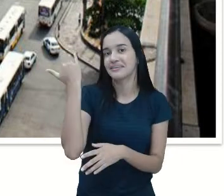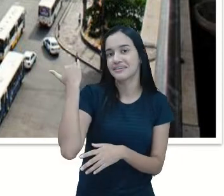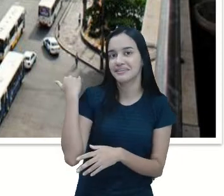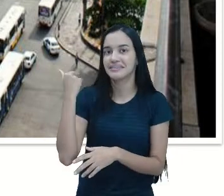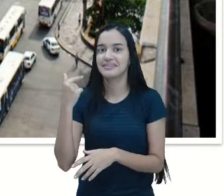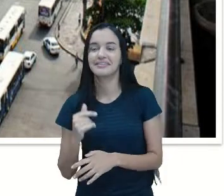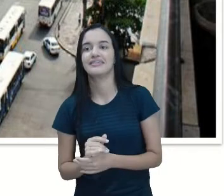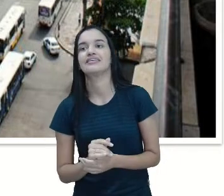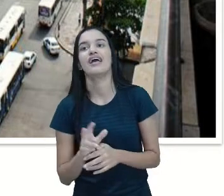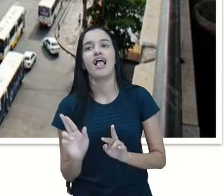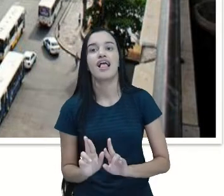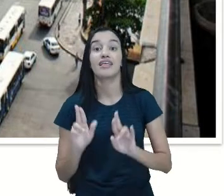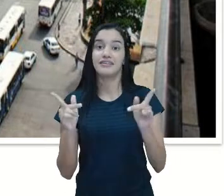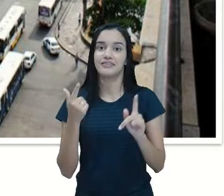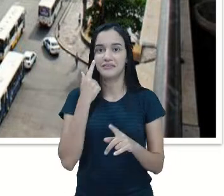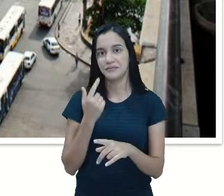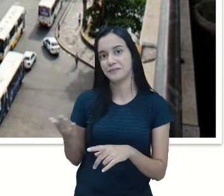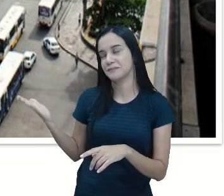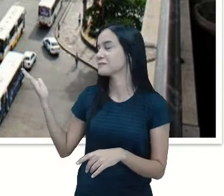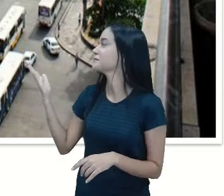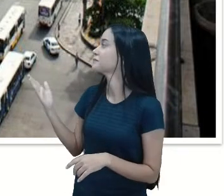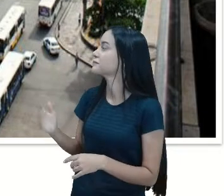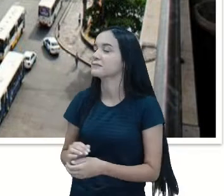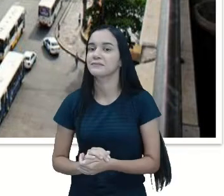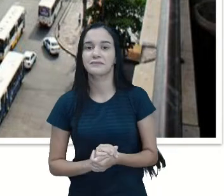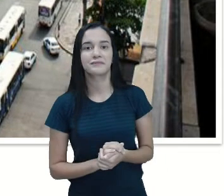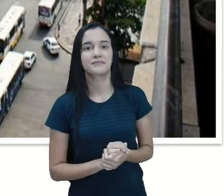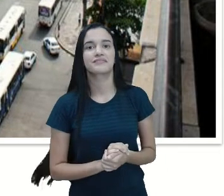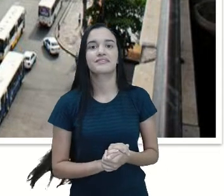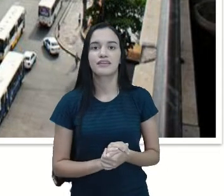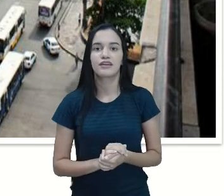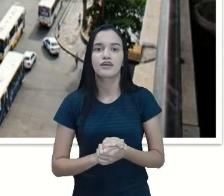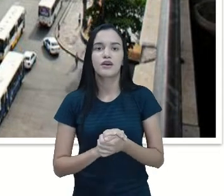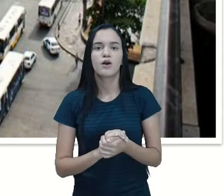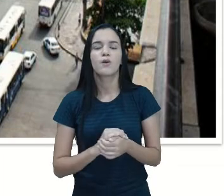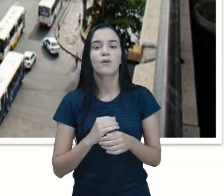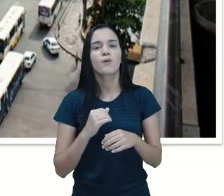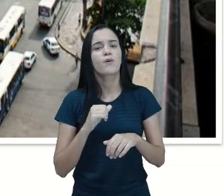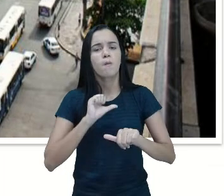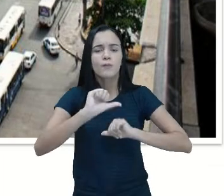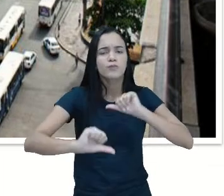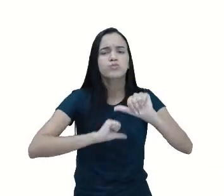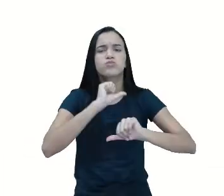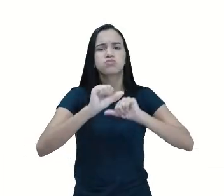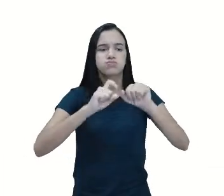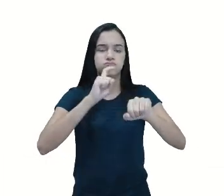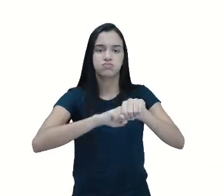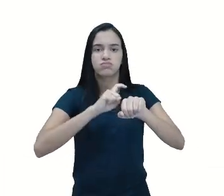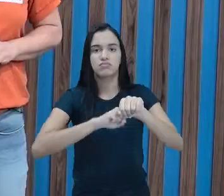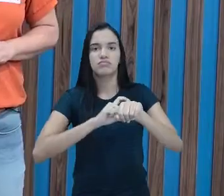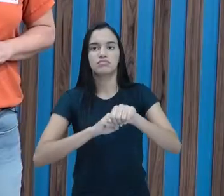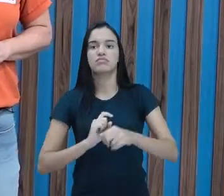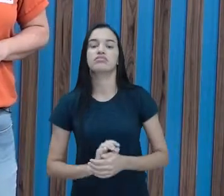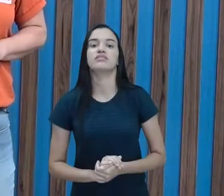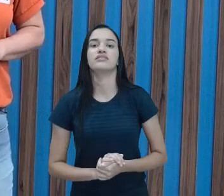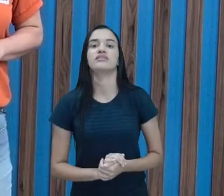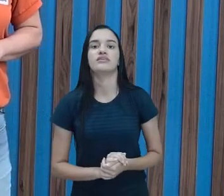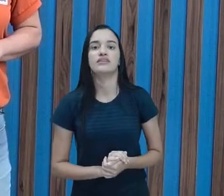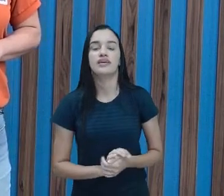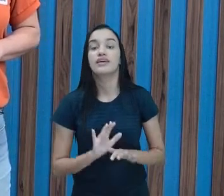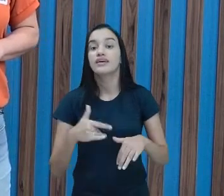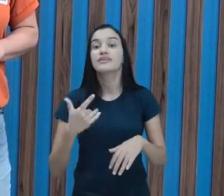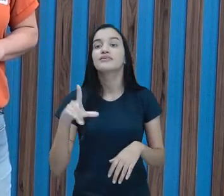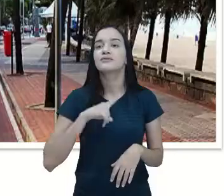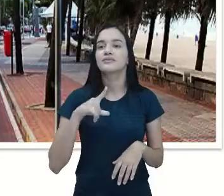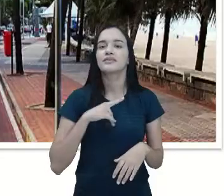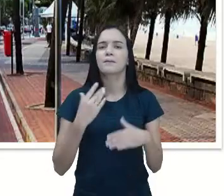todas as coisas aí, né? Vê como o tempo muda as coisas. E aí a gente tem mais imagens